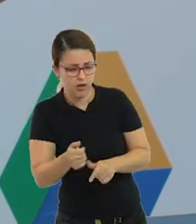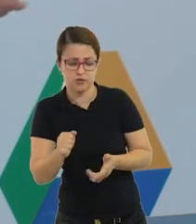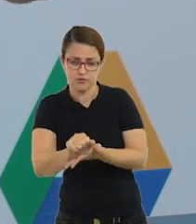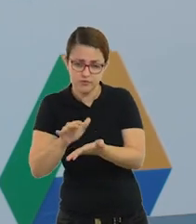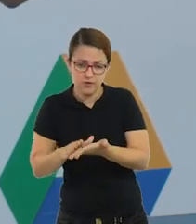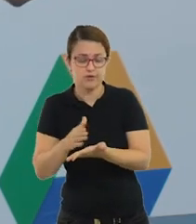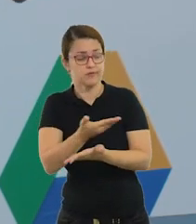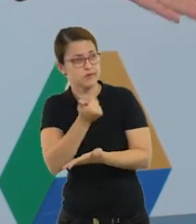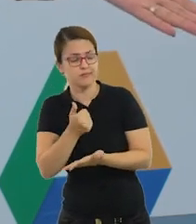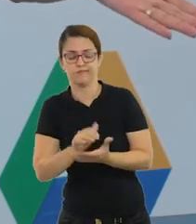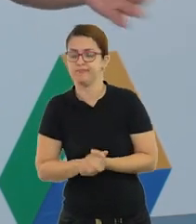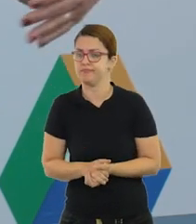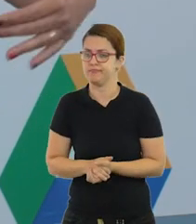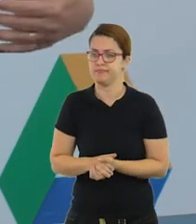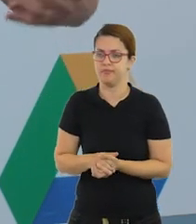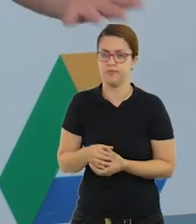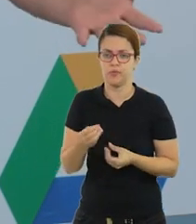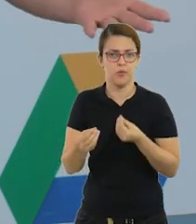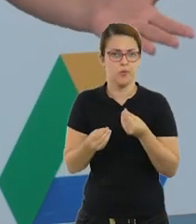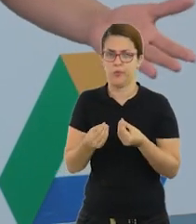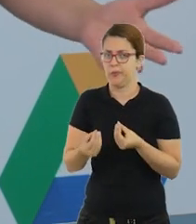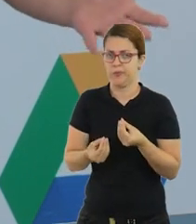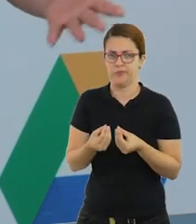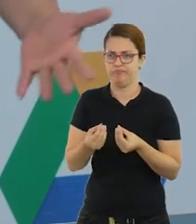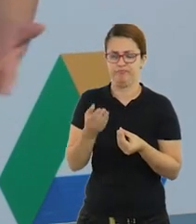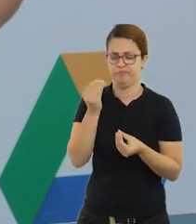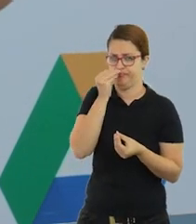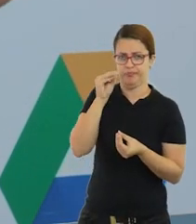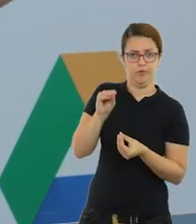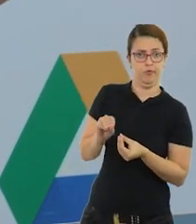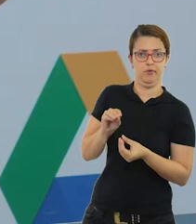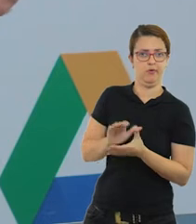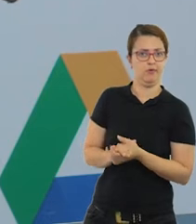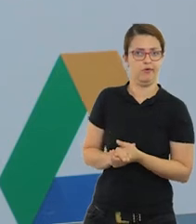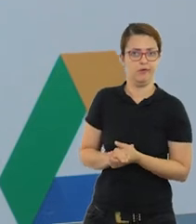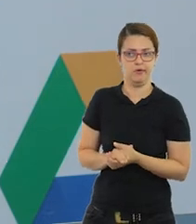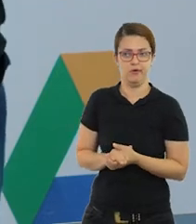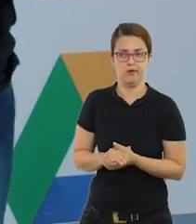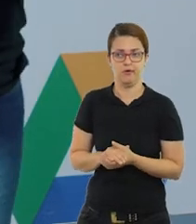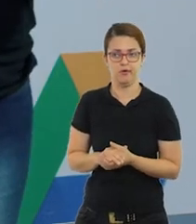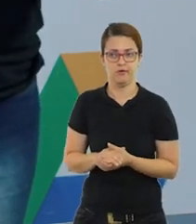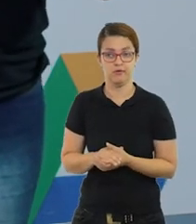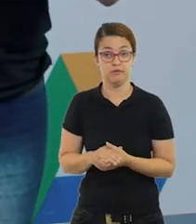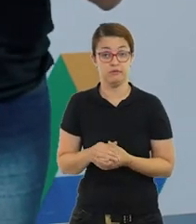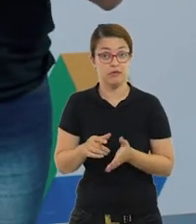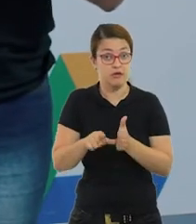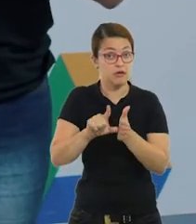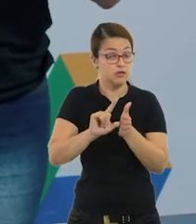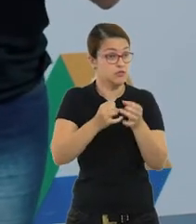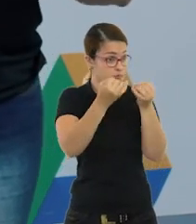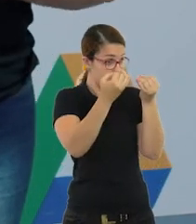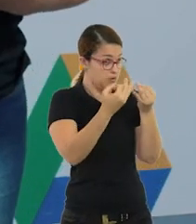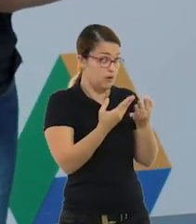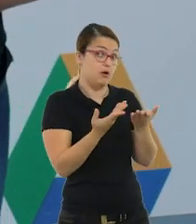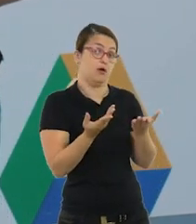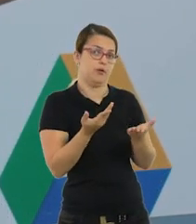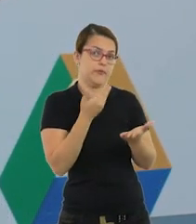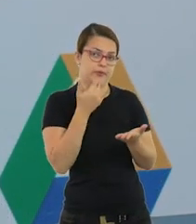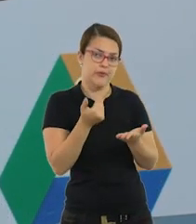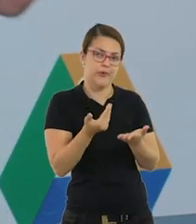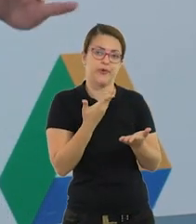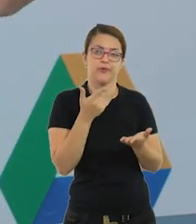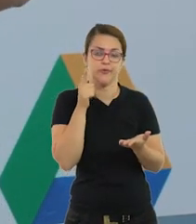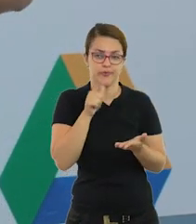lição. Essa criança ela não vai cooperar com você nesse momento. Mas se você antecipar isso, você pode ter